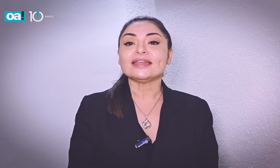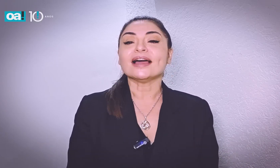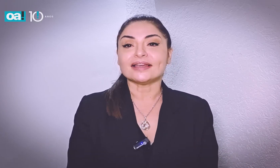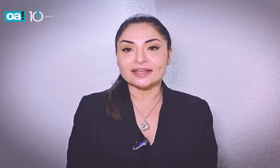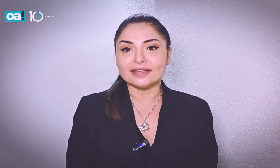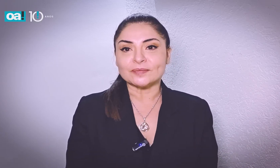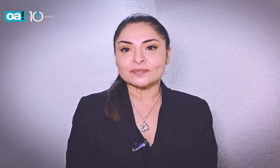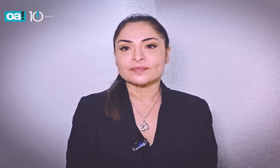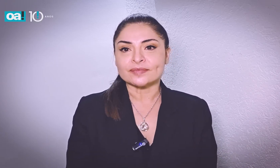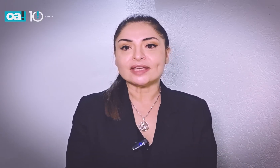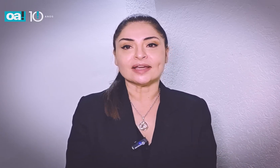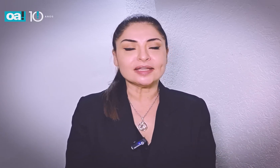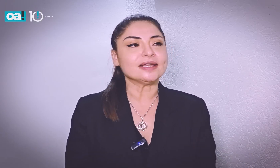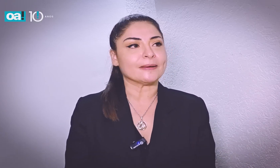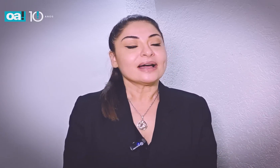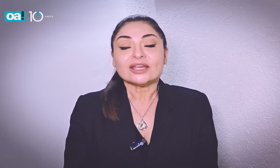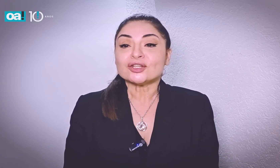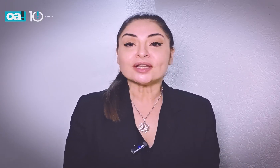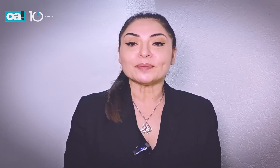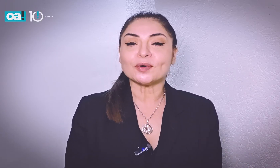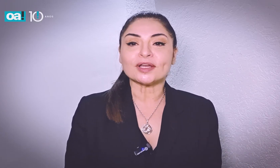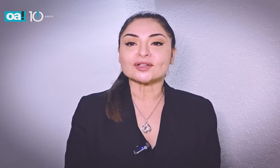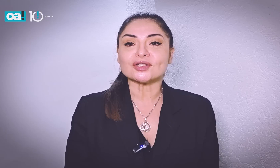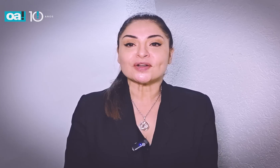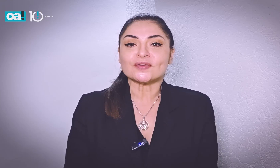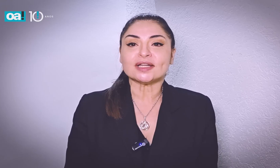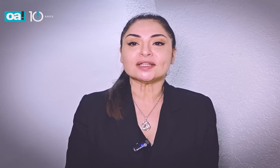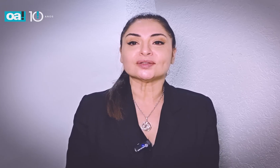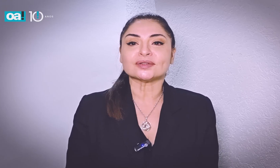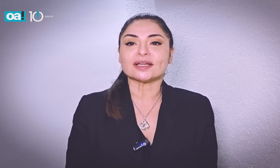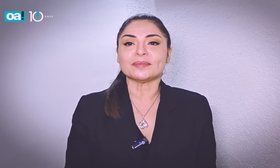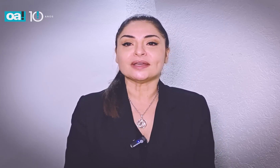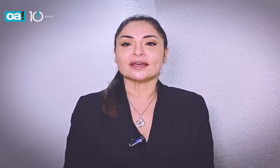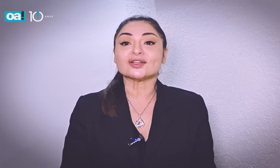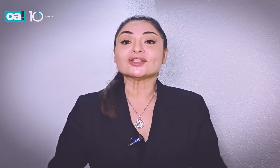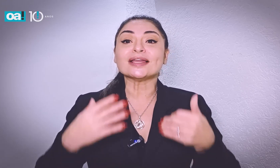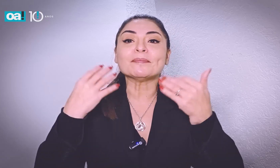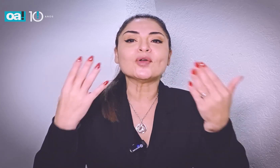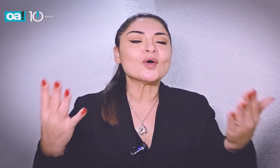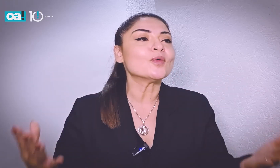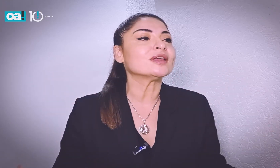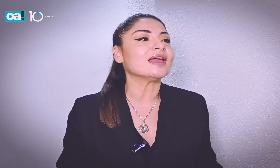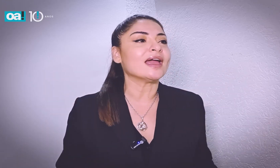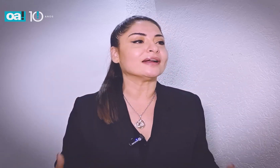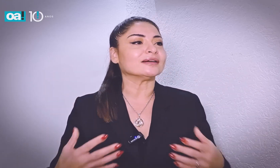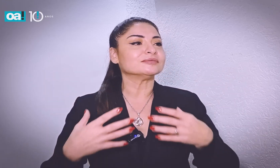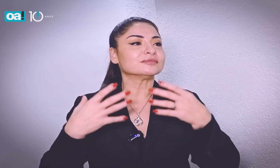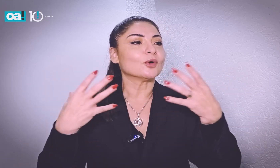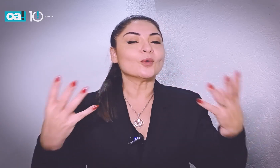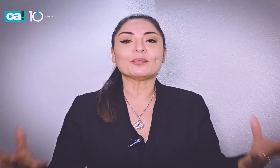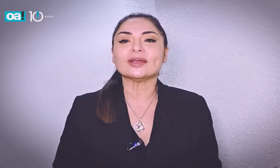Papa. E aí a gente lembrou que a gente era feliz e não sabia. A gente lembrou o que